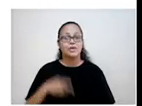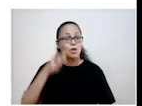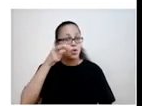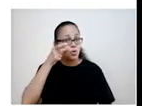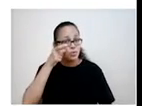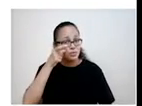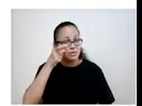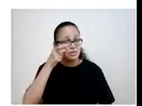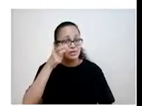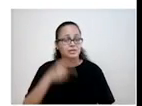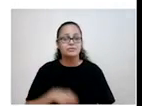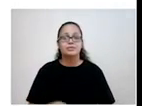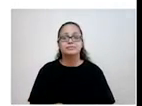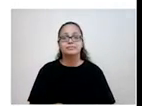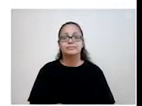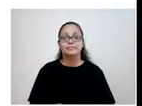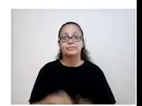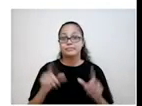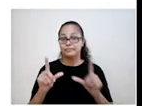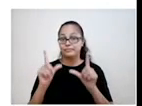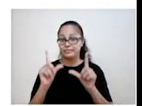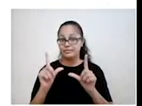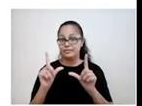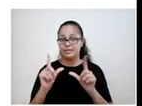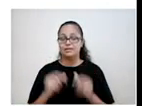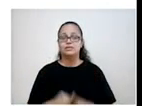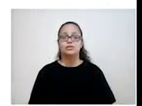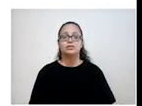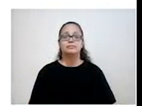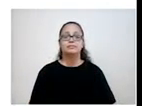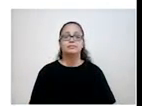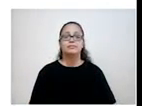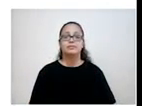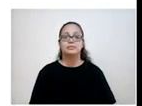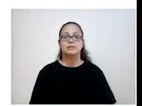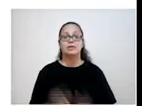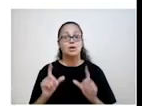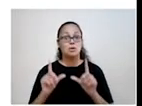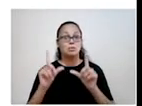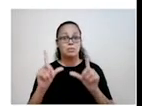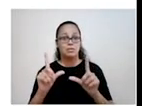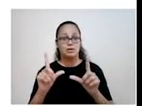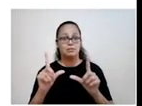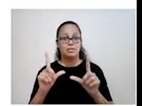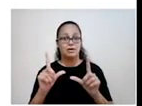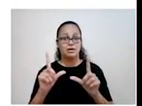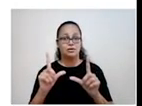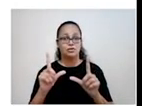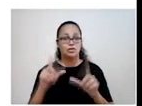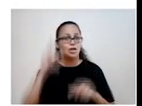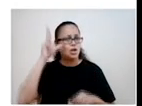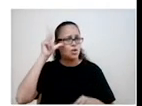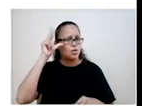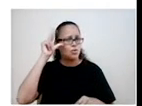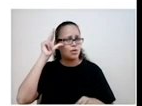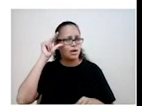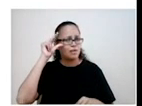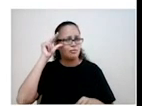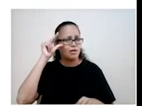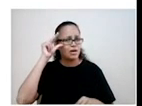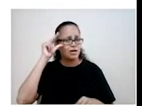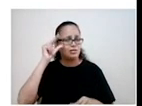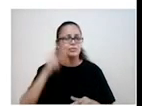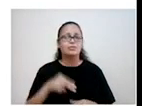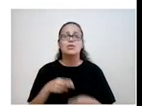Observem aqui nessa imagem, pessoal. Uma imagem puxada a cavalo com foices nas